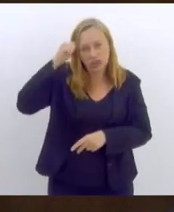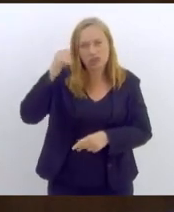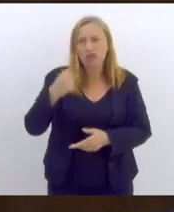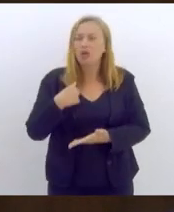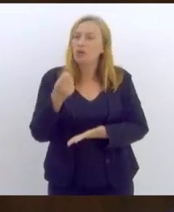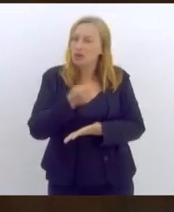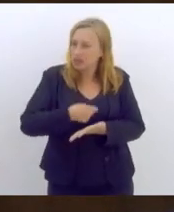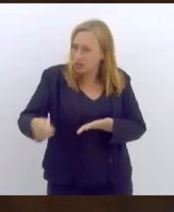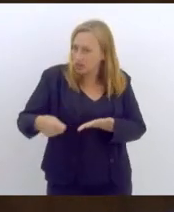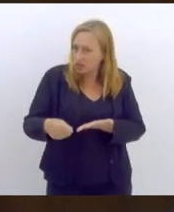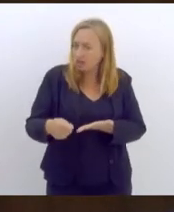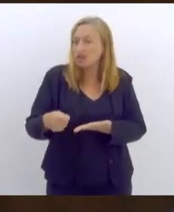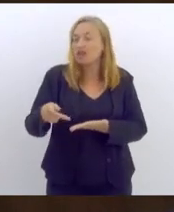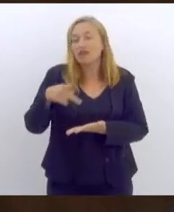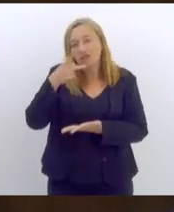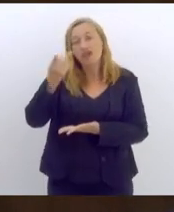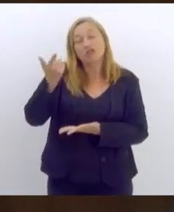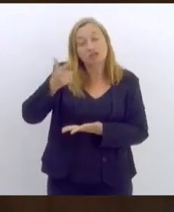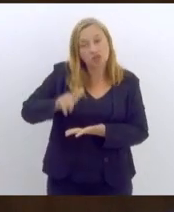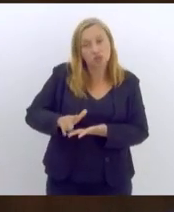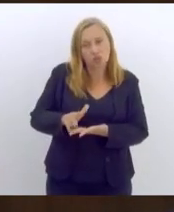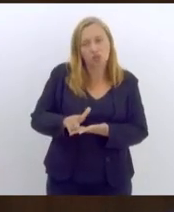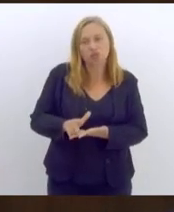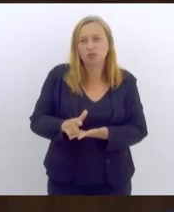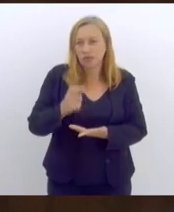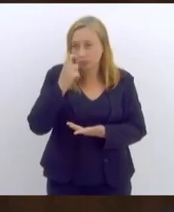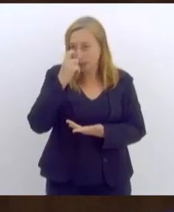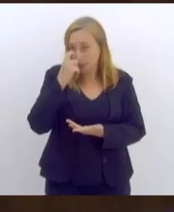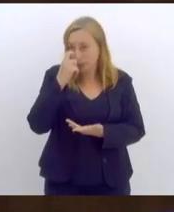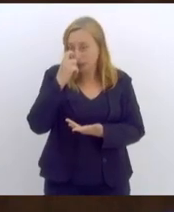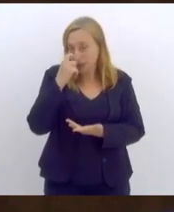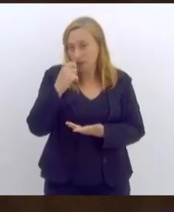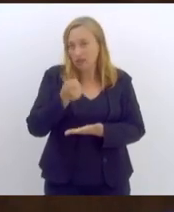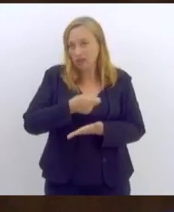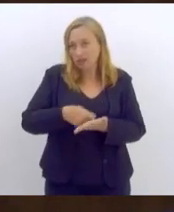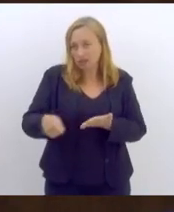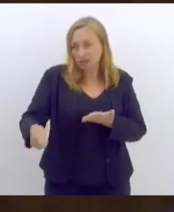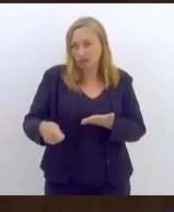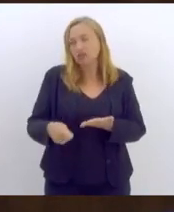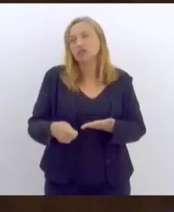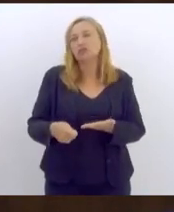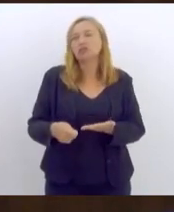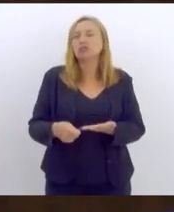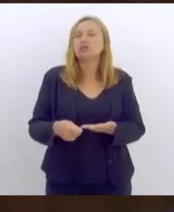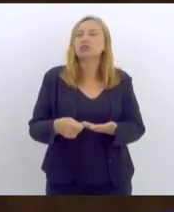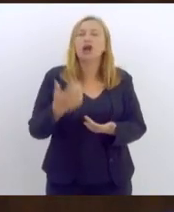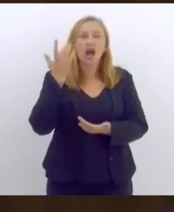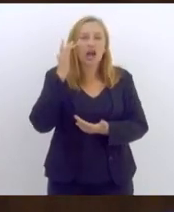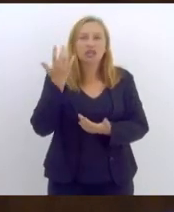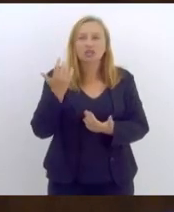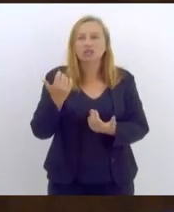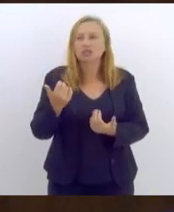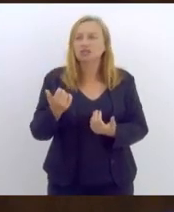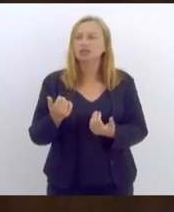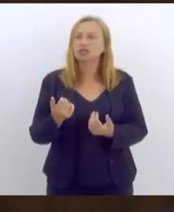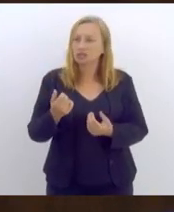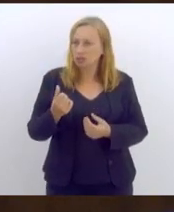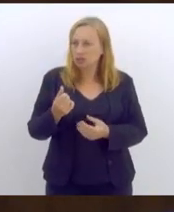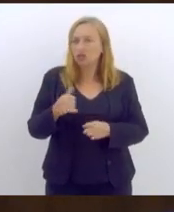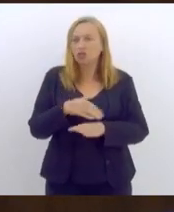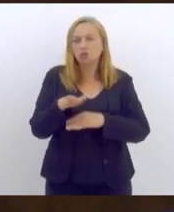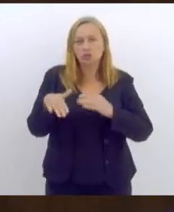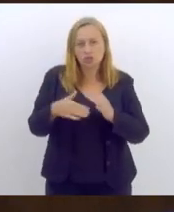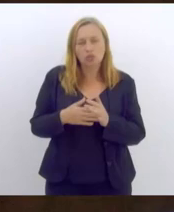Assinei e reafirmo a assinatura da moção de repúdio, acho que tem que ser uma unanimidade nesse